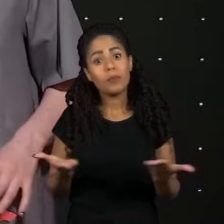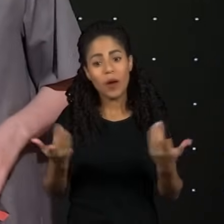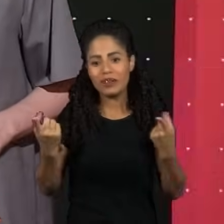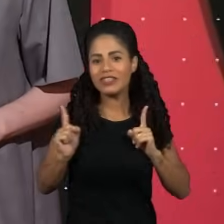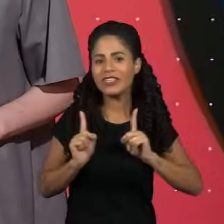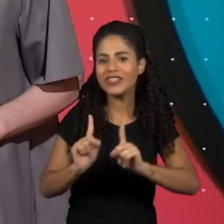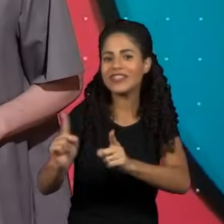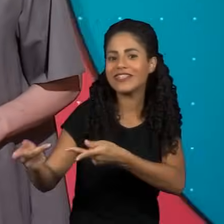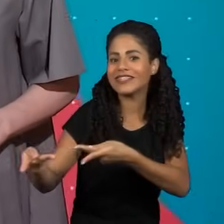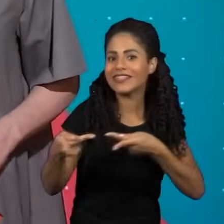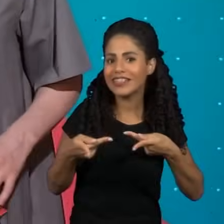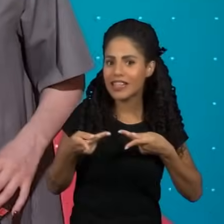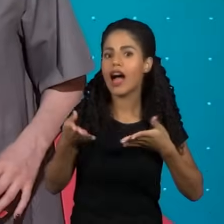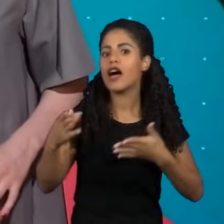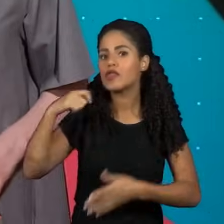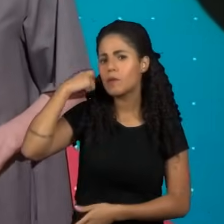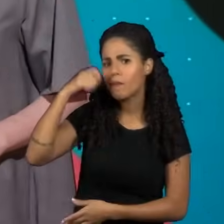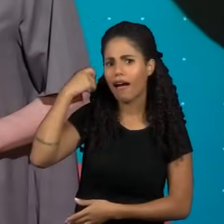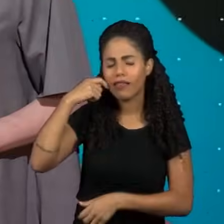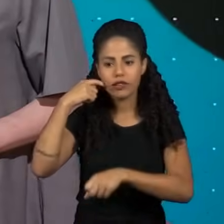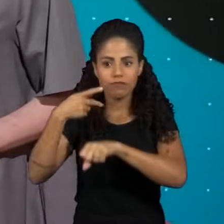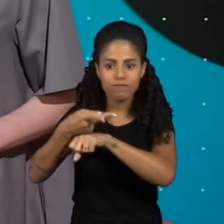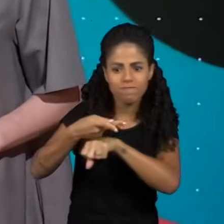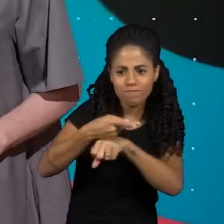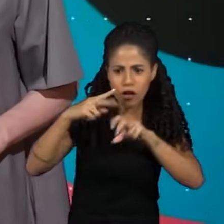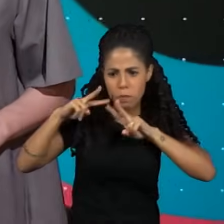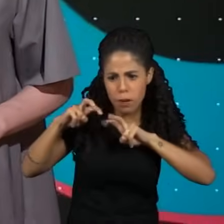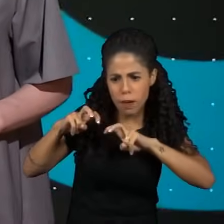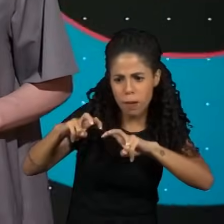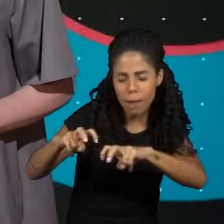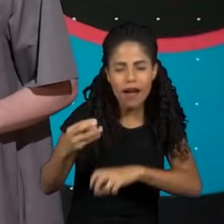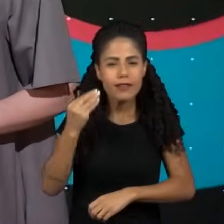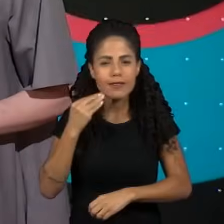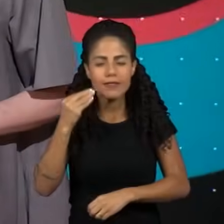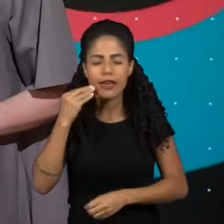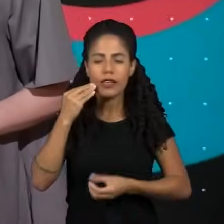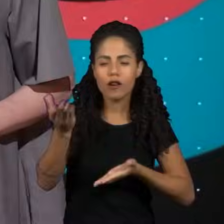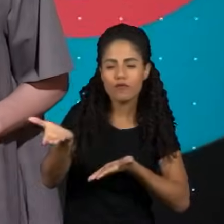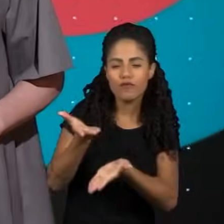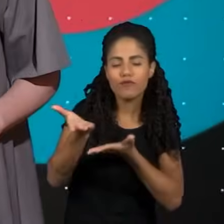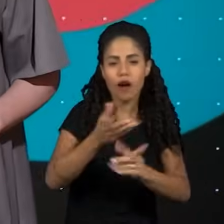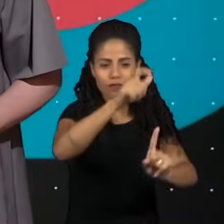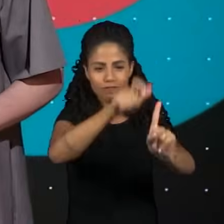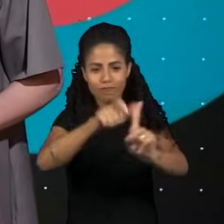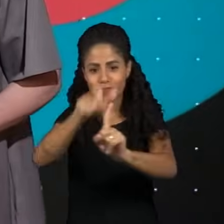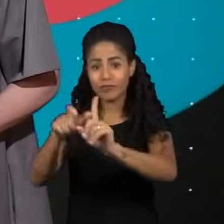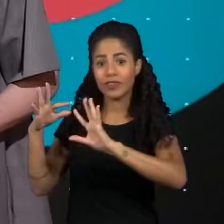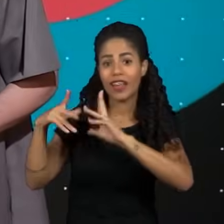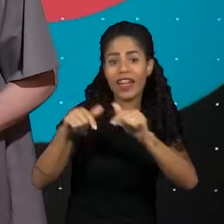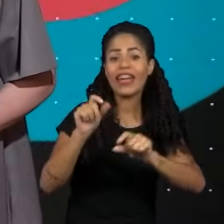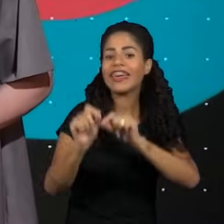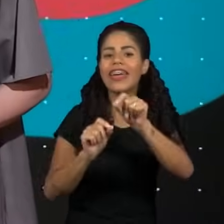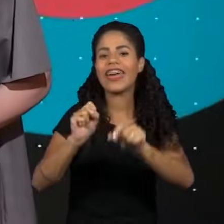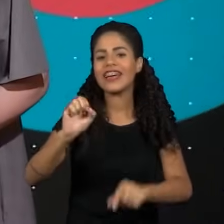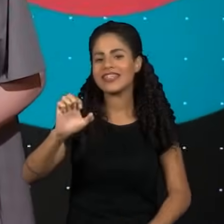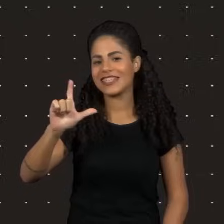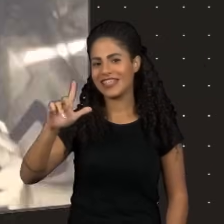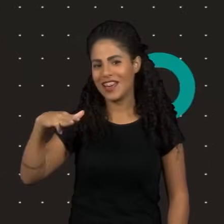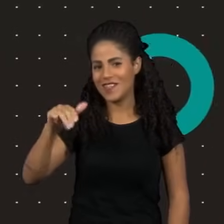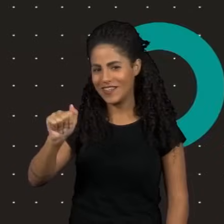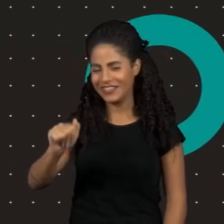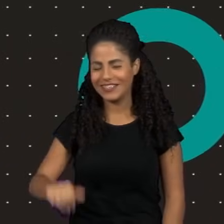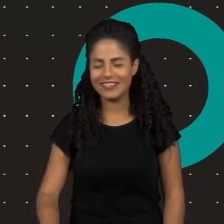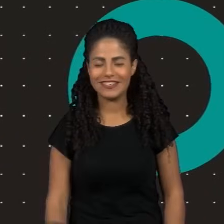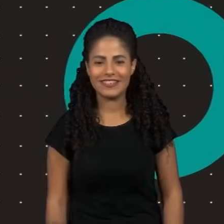de hoje, uma atriz que sempre busca os aspectos mais profundos das suas personagens. Ela é Selma Egrey.